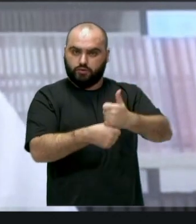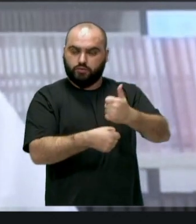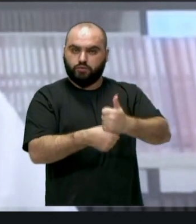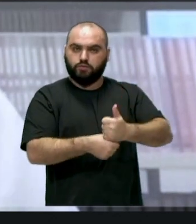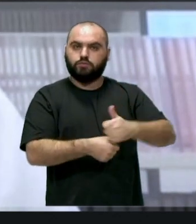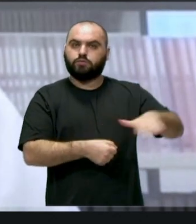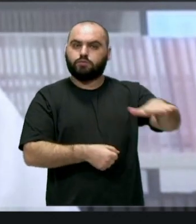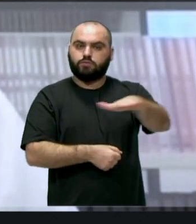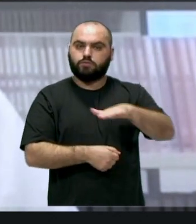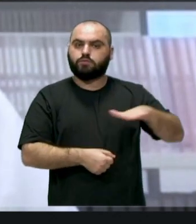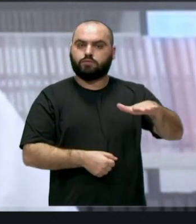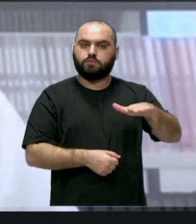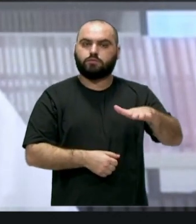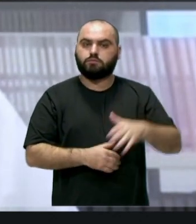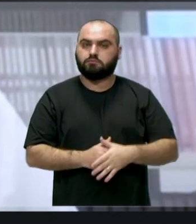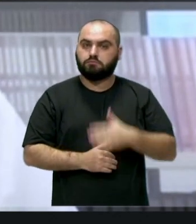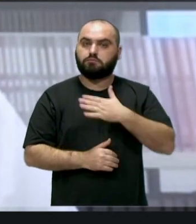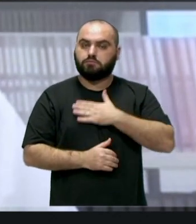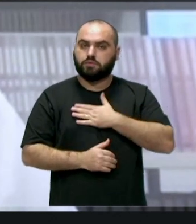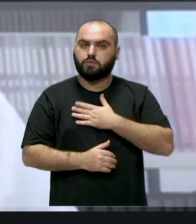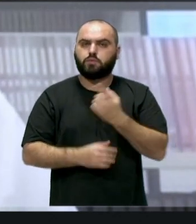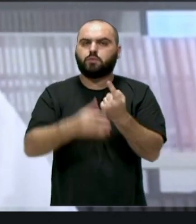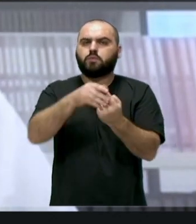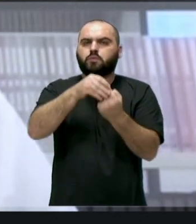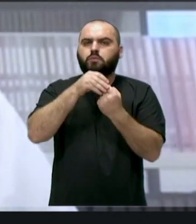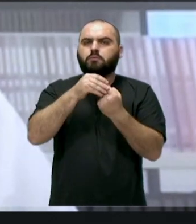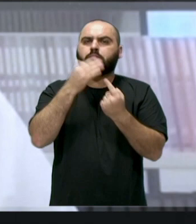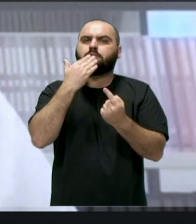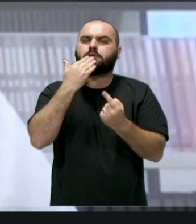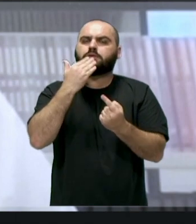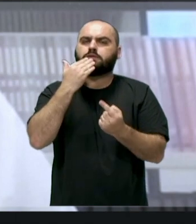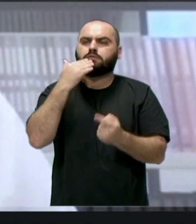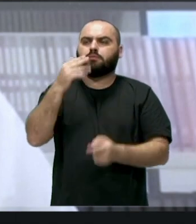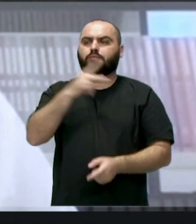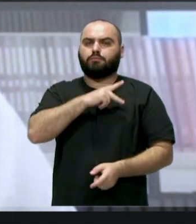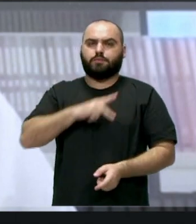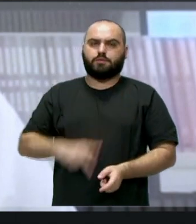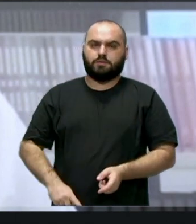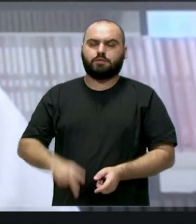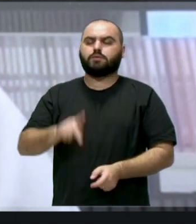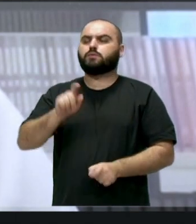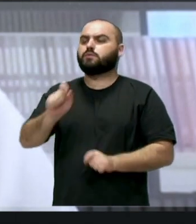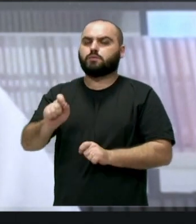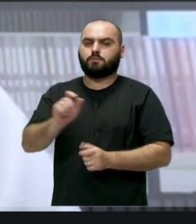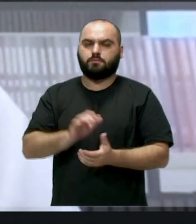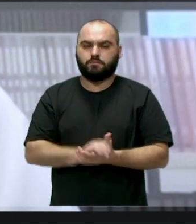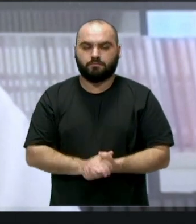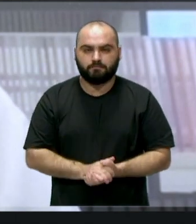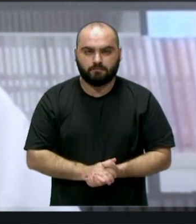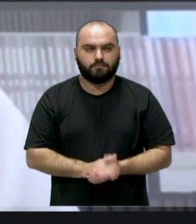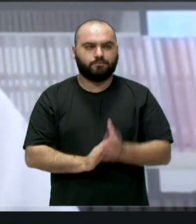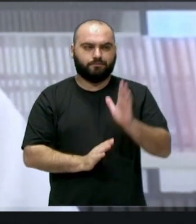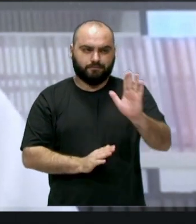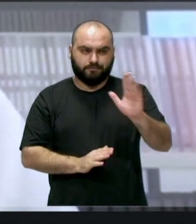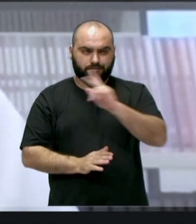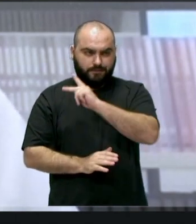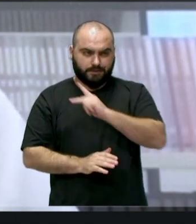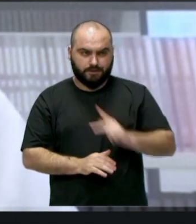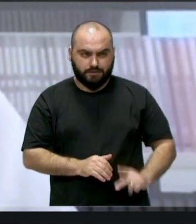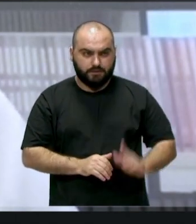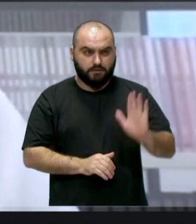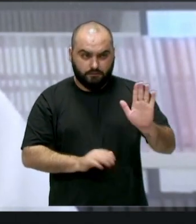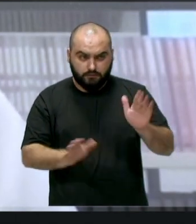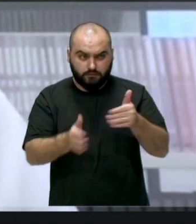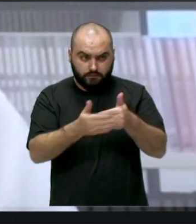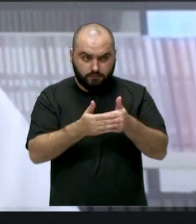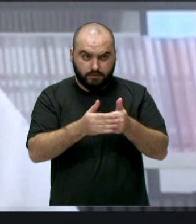pelo tribunal, eu fiz um único pedido ao presidente do tribunal, o desembargador Fernando Carione, é o seguinte: desembargador, vamos fechar essa